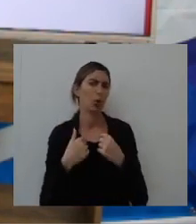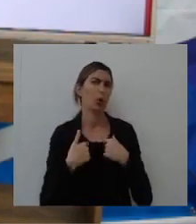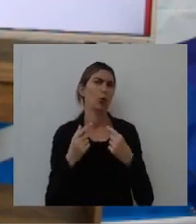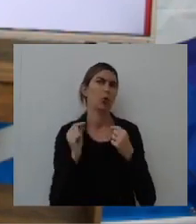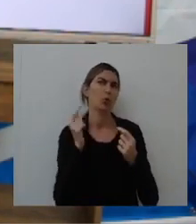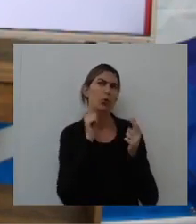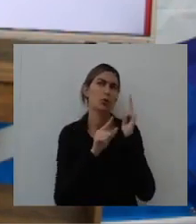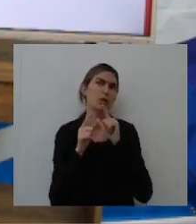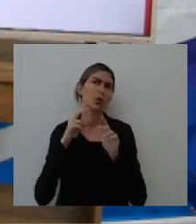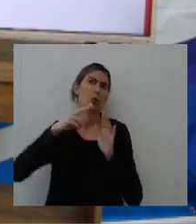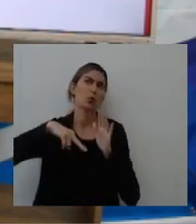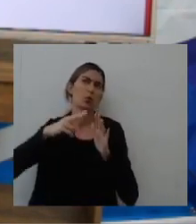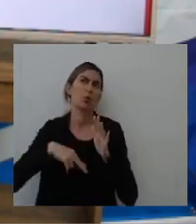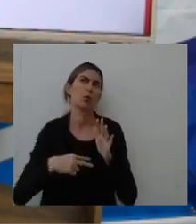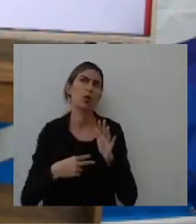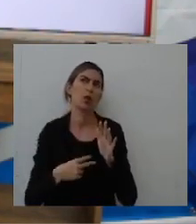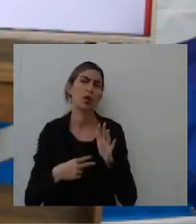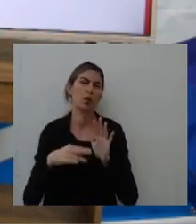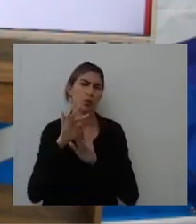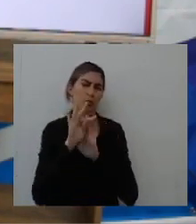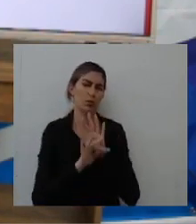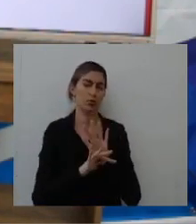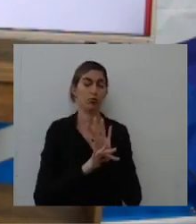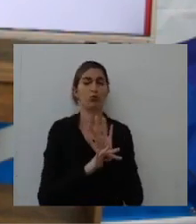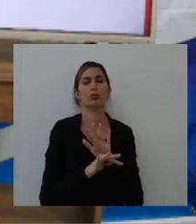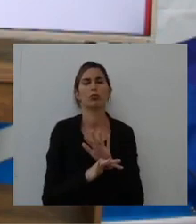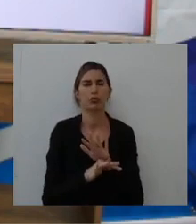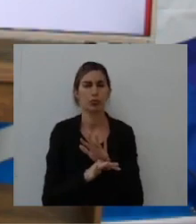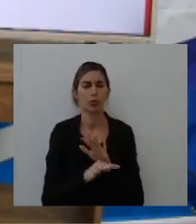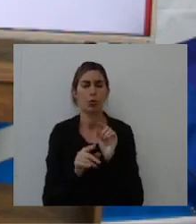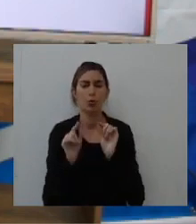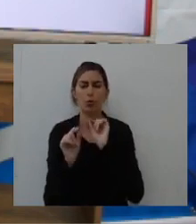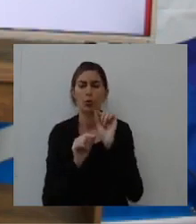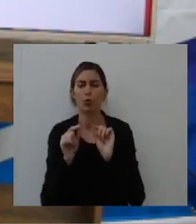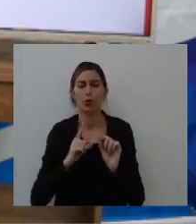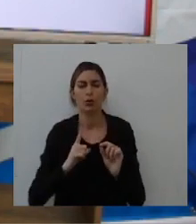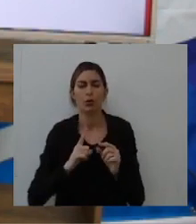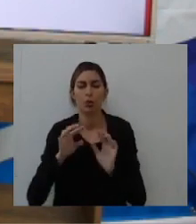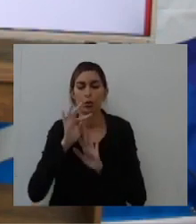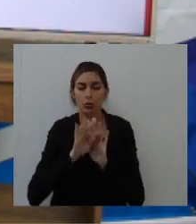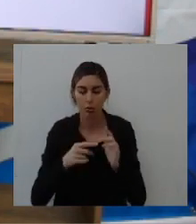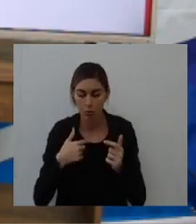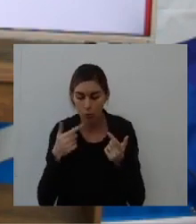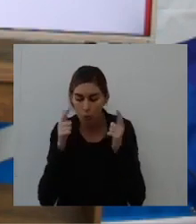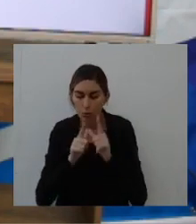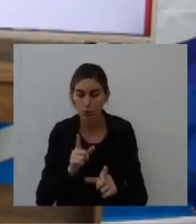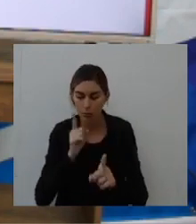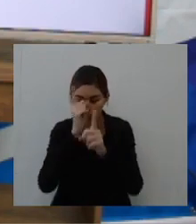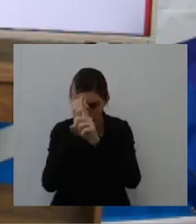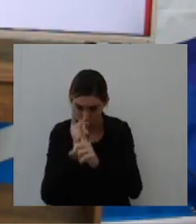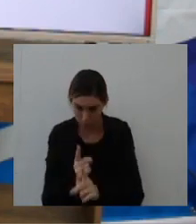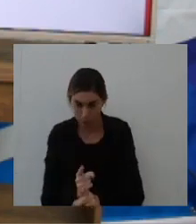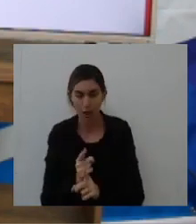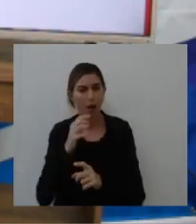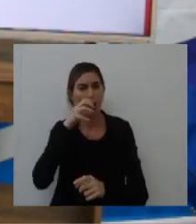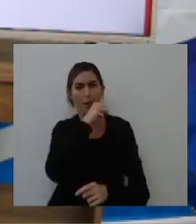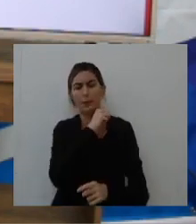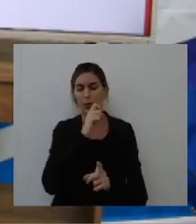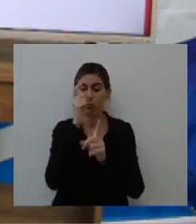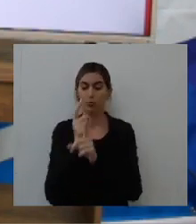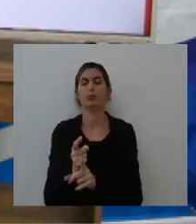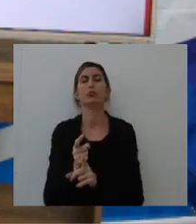consigo ler de primeira assim no texto, certo? O que é que tem ali no texto que eu consigo identificar